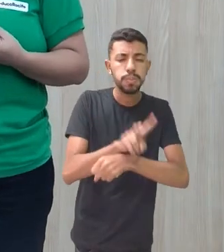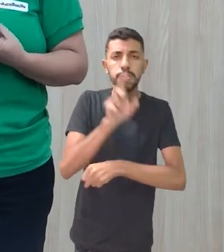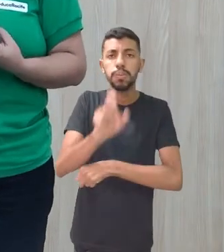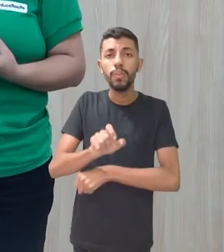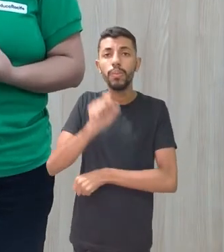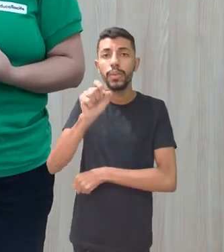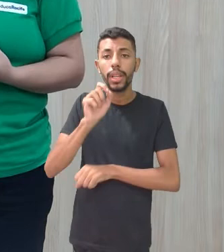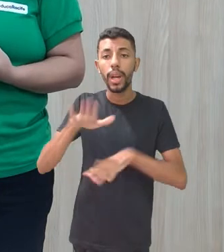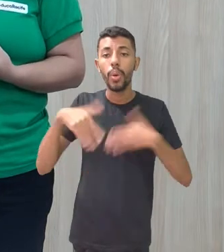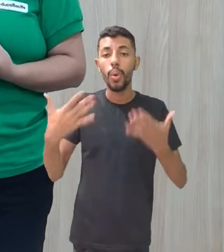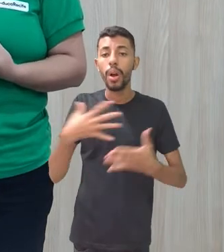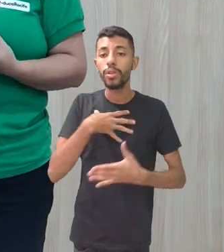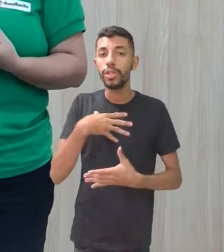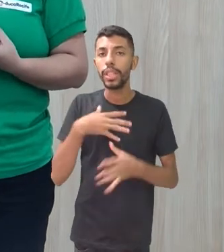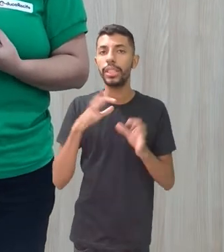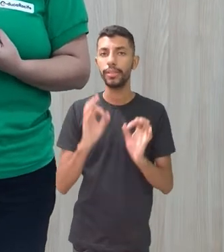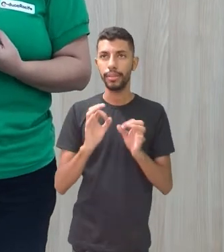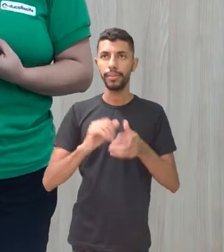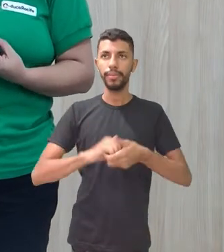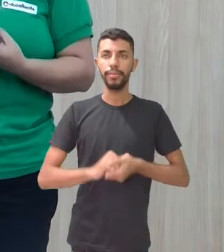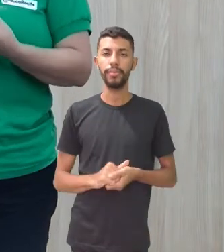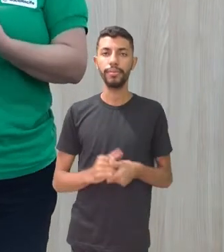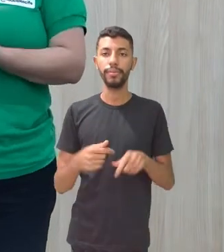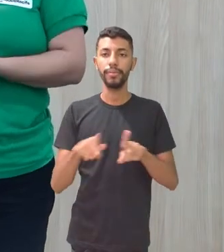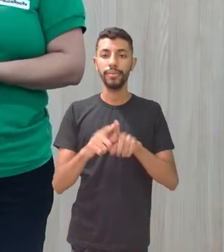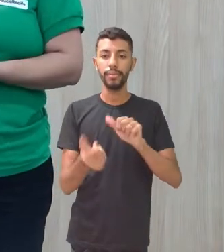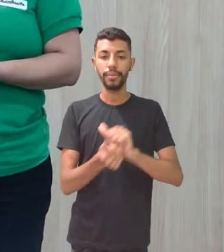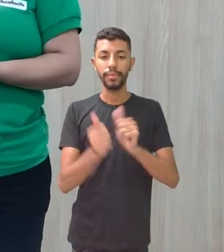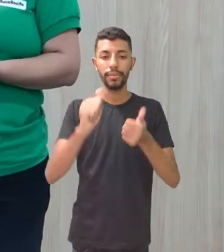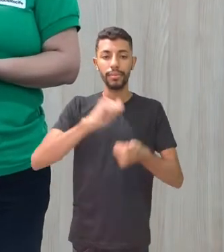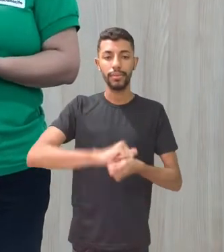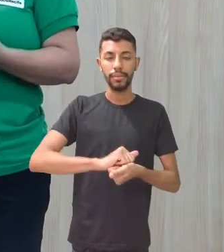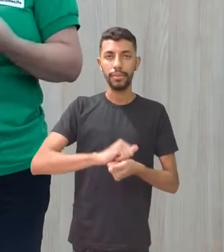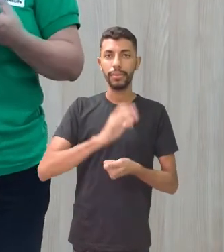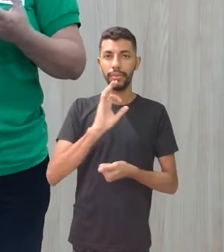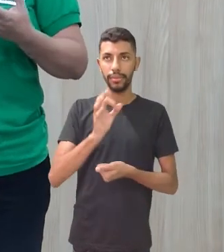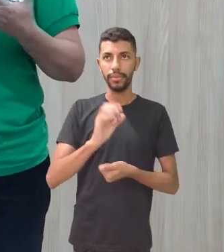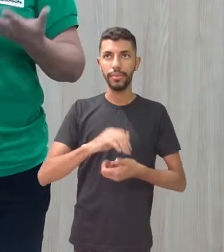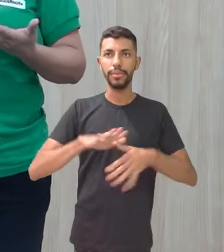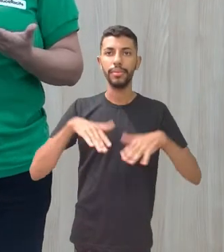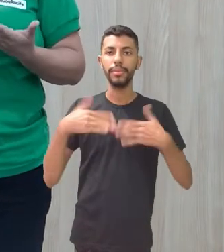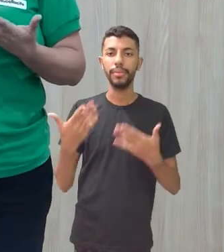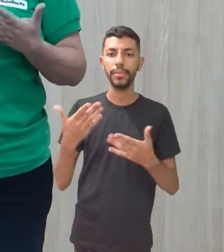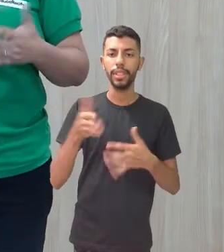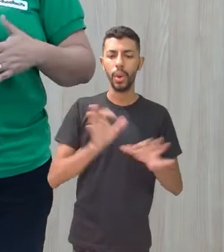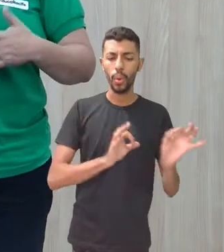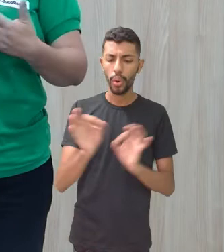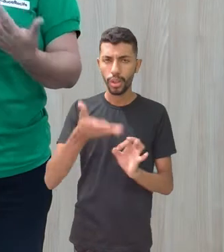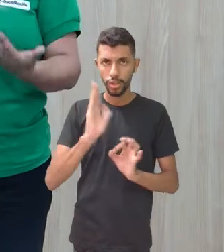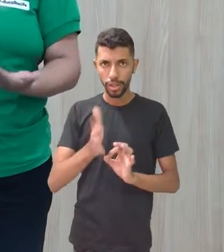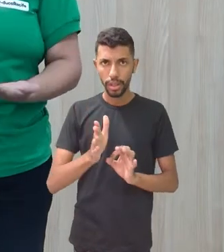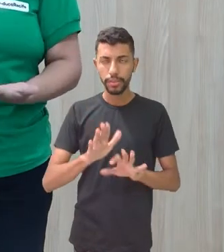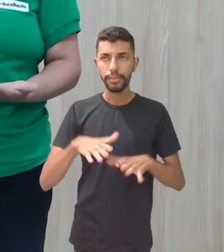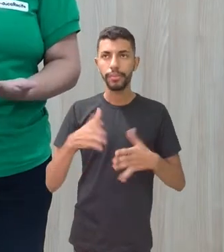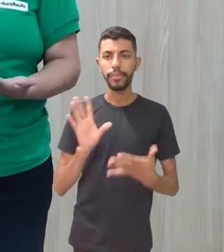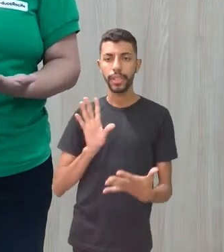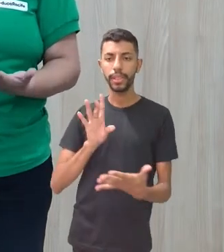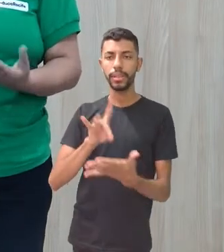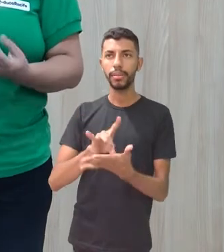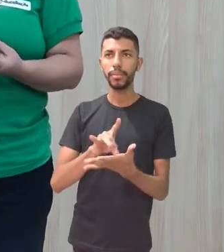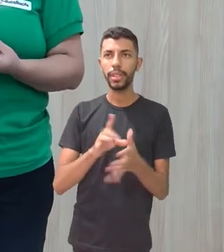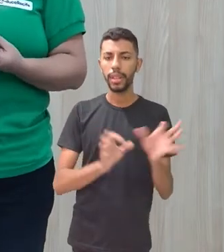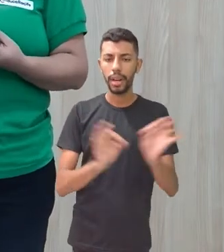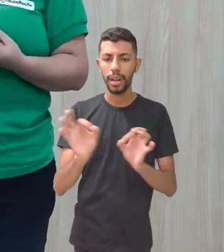de que maneira, e as adaptações. Então, feito o planejamento, se aplica o